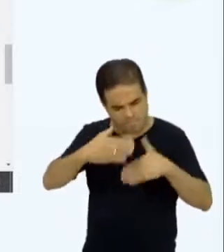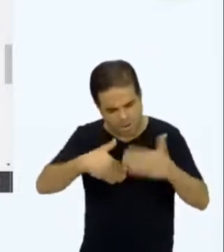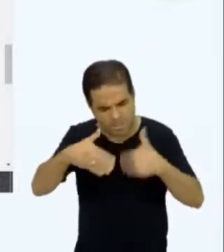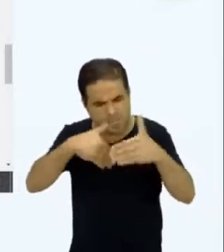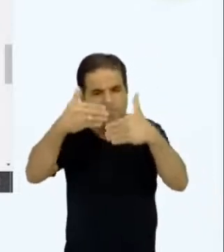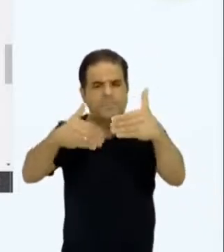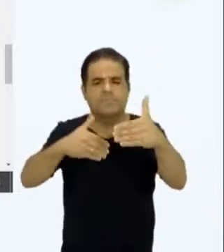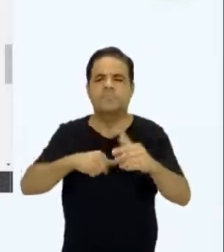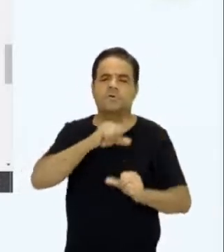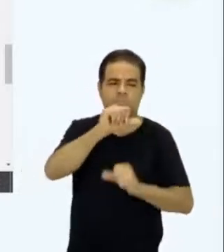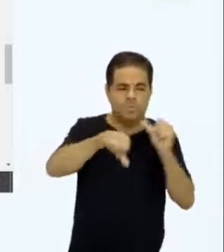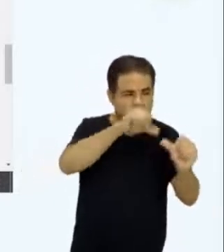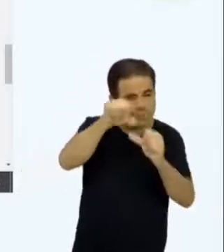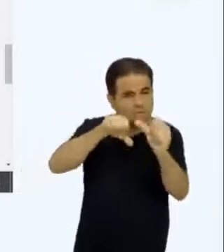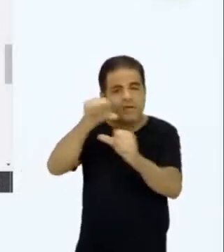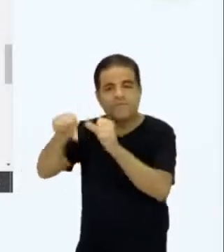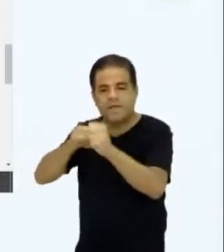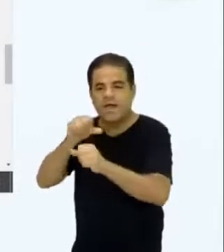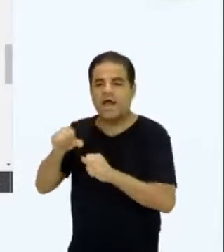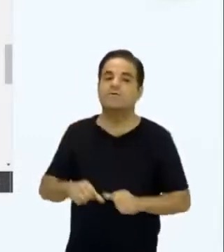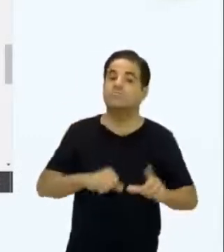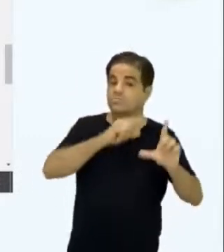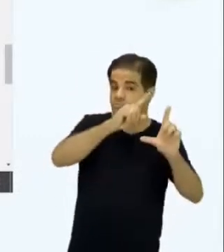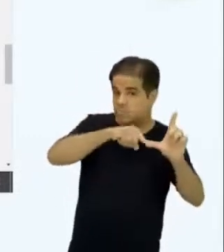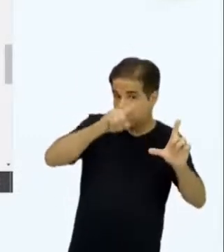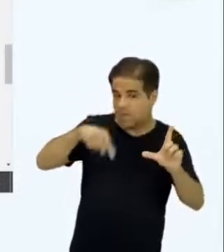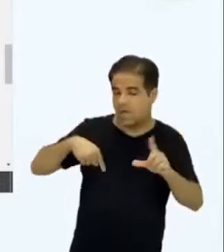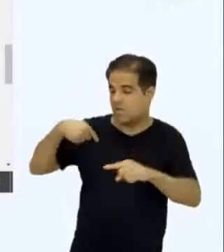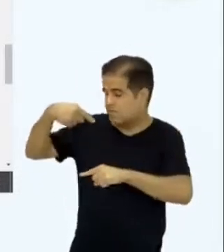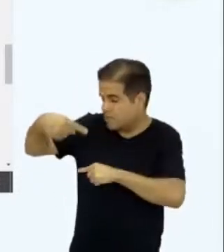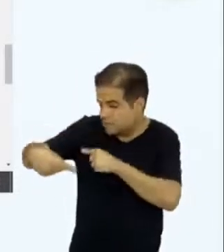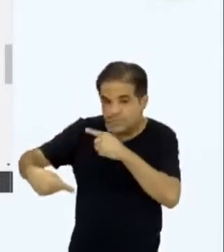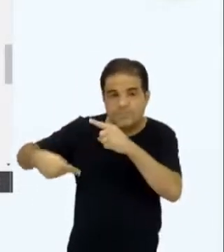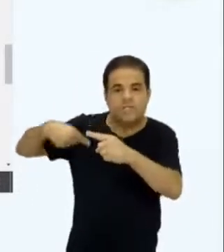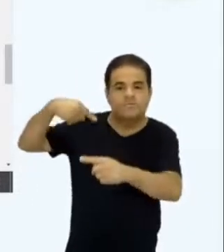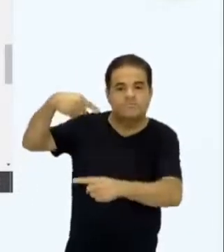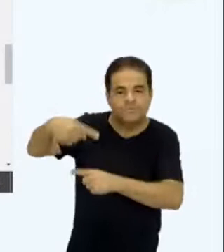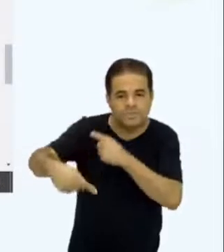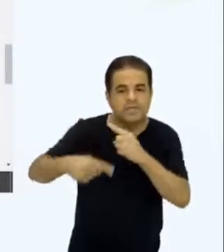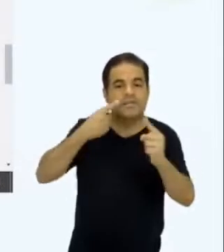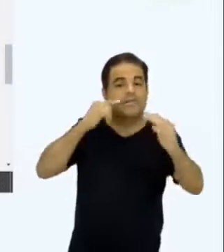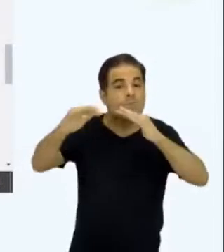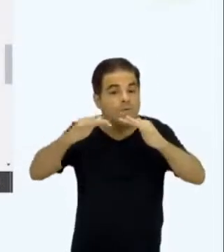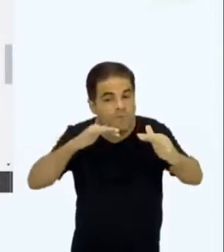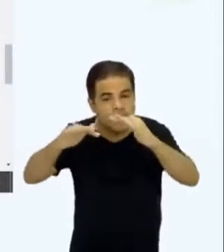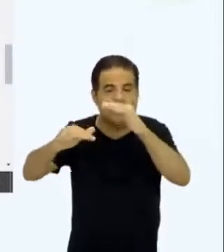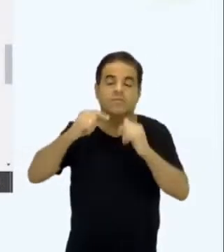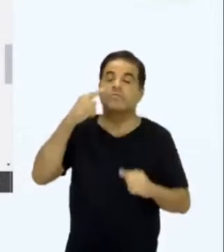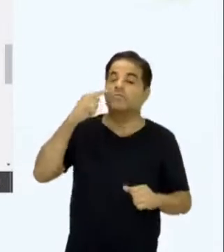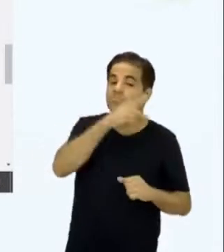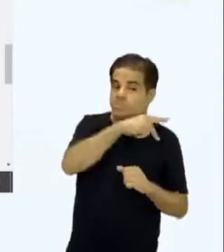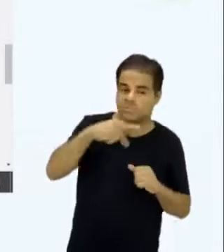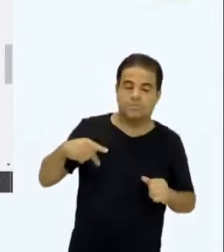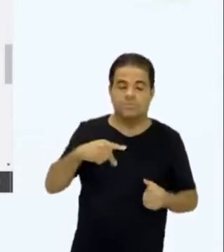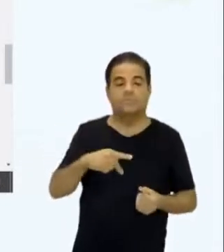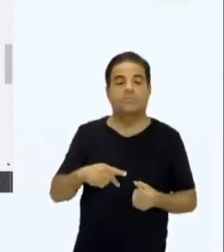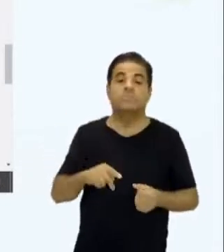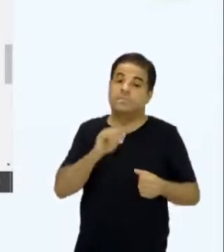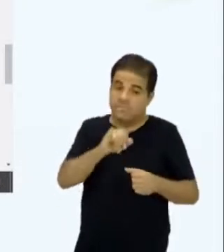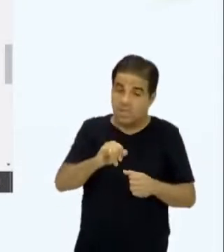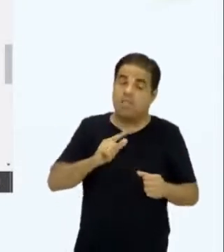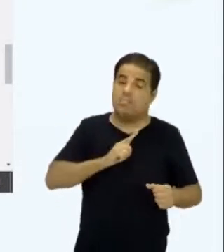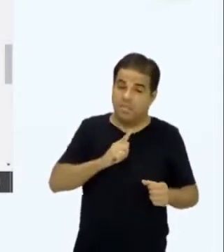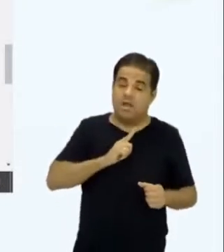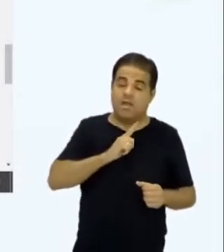sendo modificado, né, o grau que ele vai girando de acordo com o movimento do nosso potenciômetro. Se ele